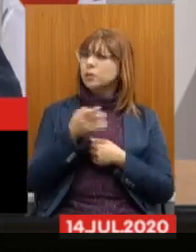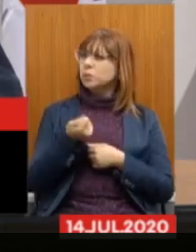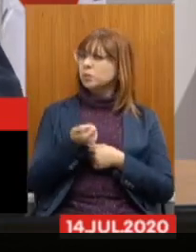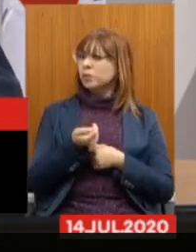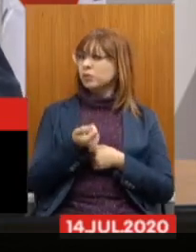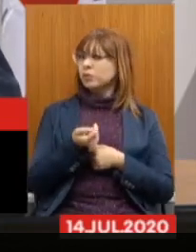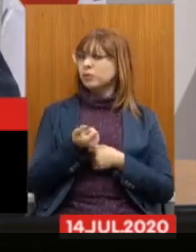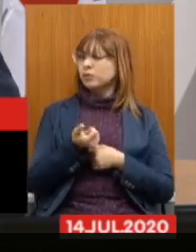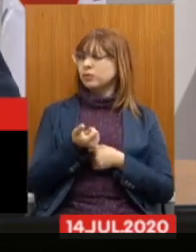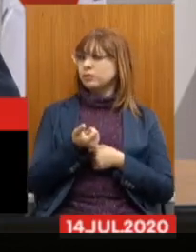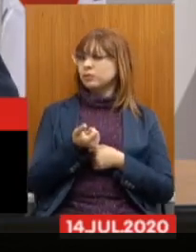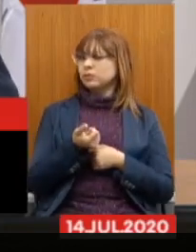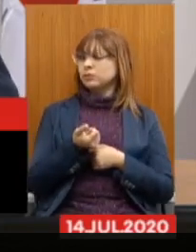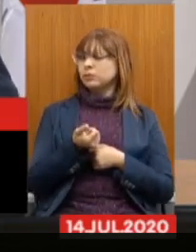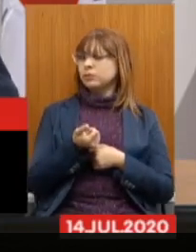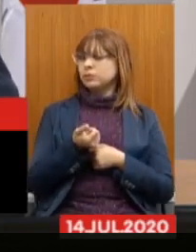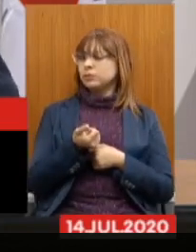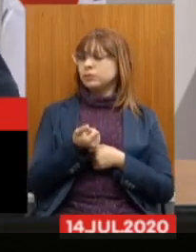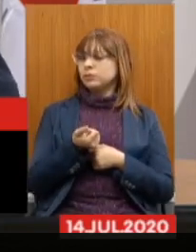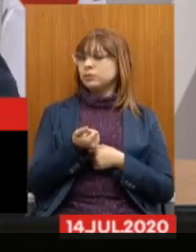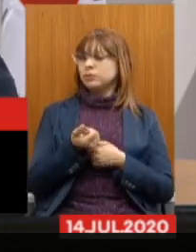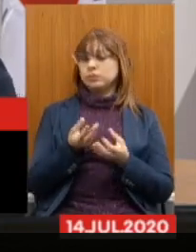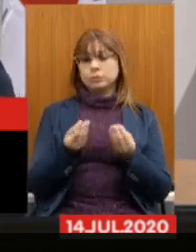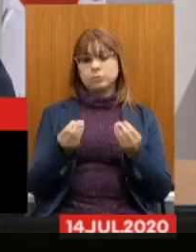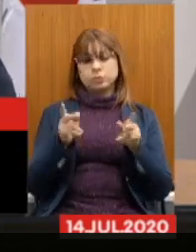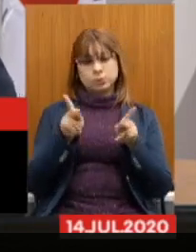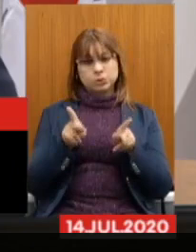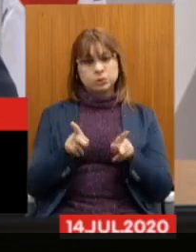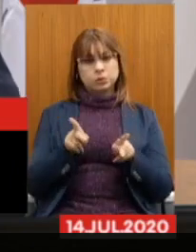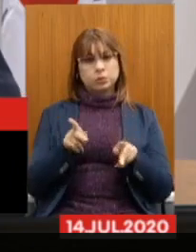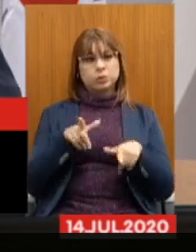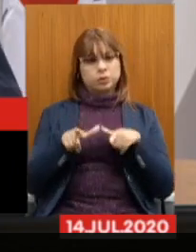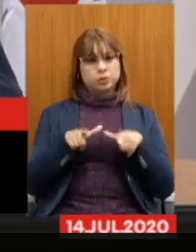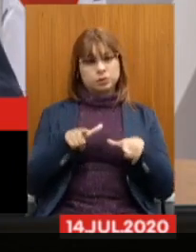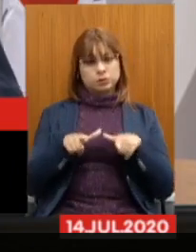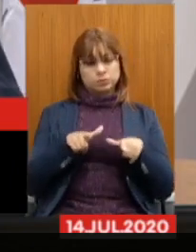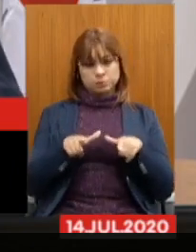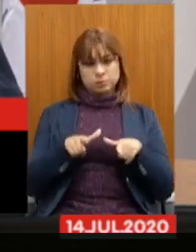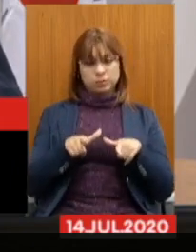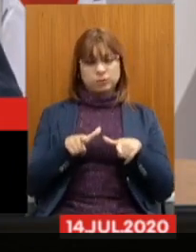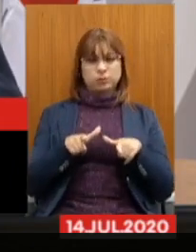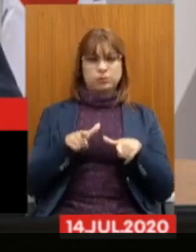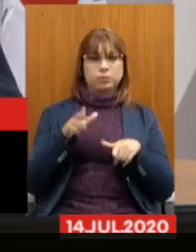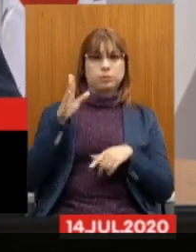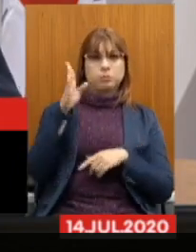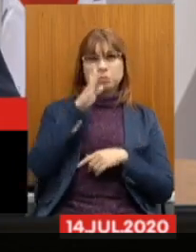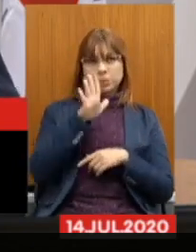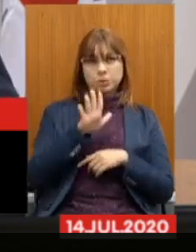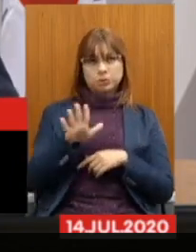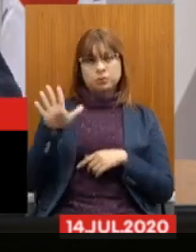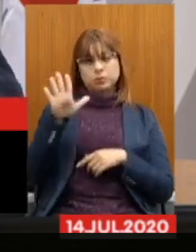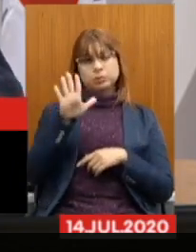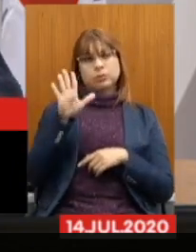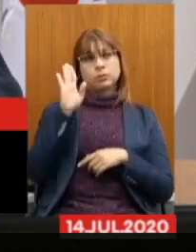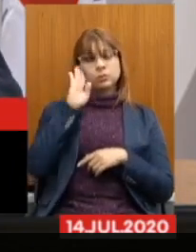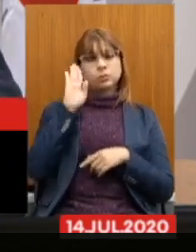Quem trabalha nessa área no Brasil, ou sobretudo num estado como Minas Gerais,